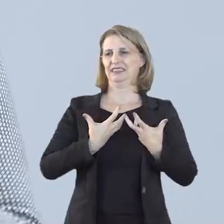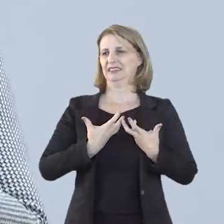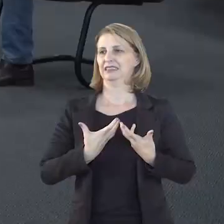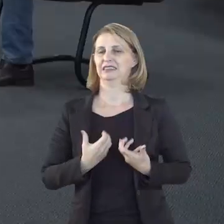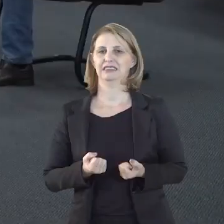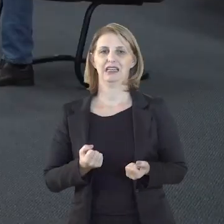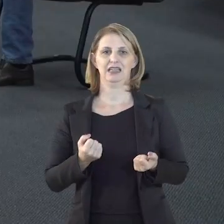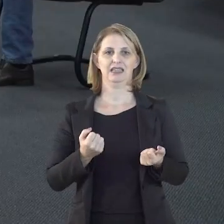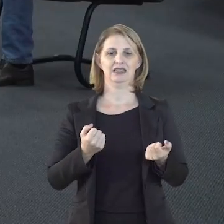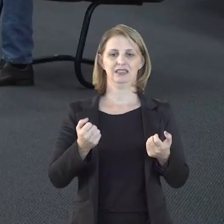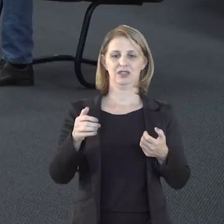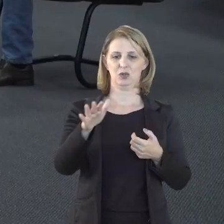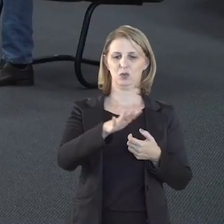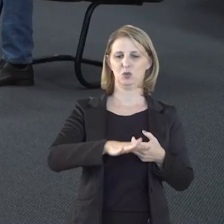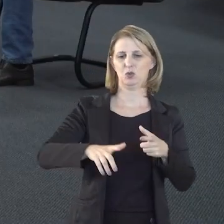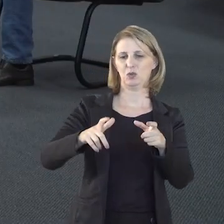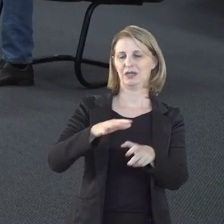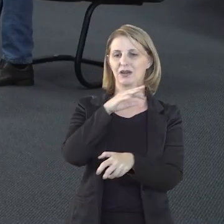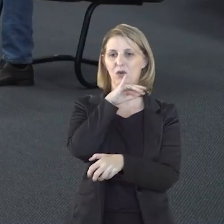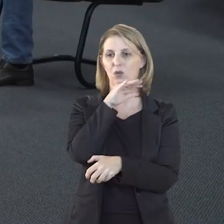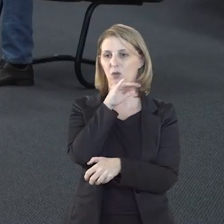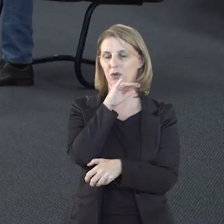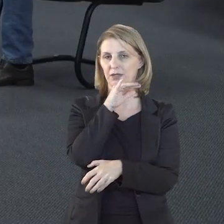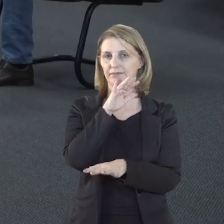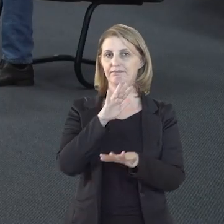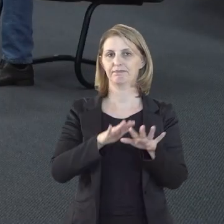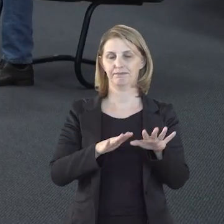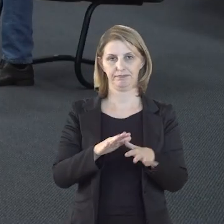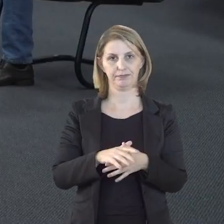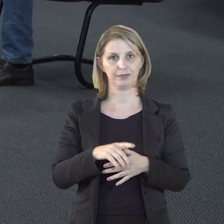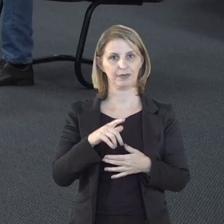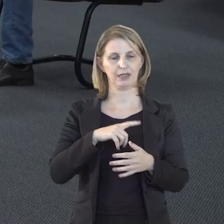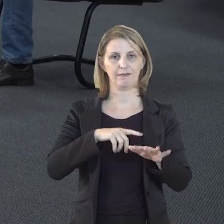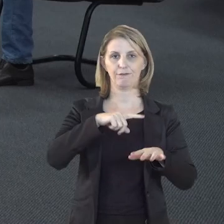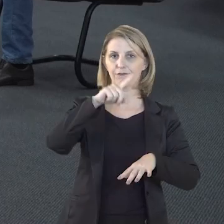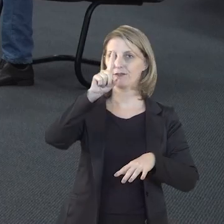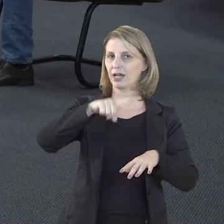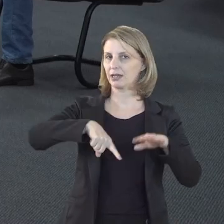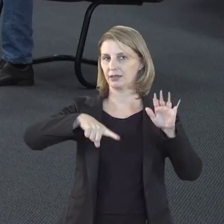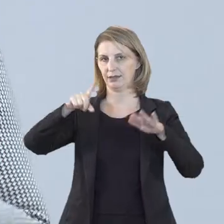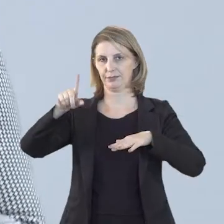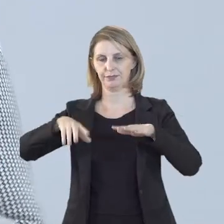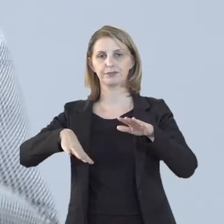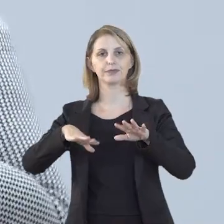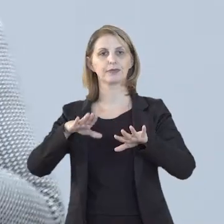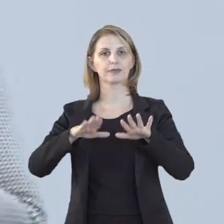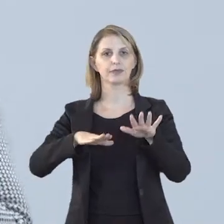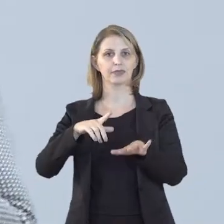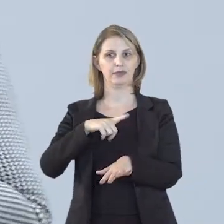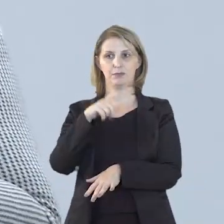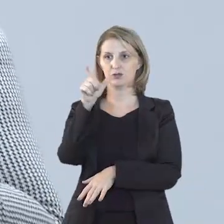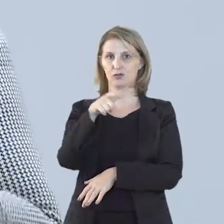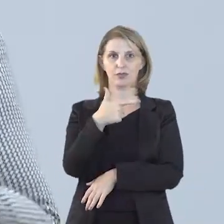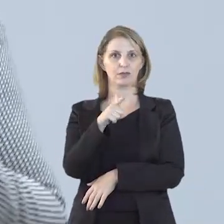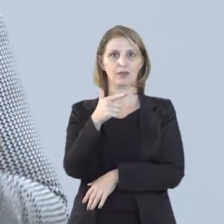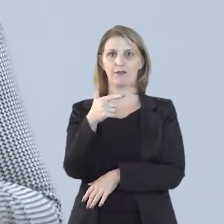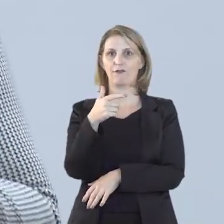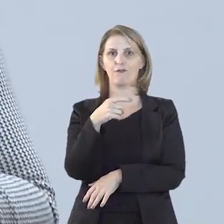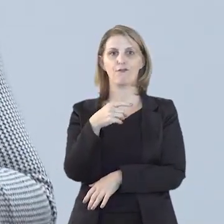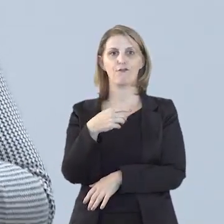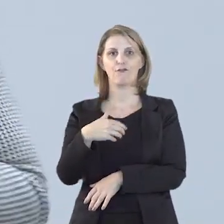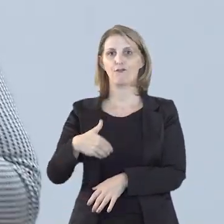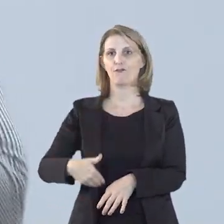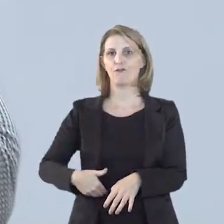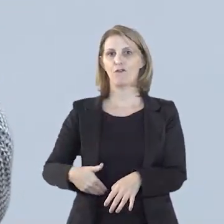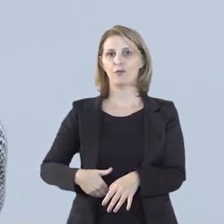quando as pessoas estão ansiosas ou sobrecarregadas, né, vivendo em ambientes estressantes. Aí tem uma variação, né, algumas